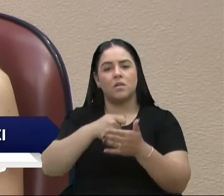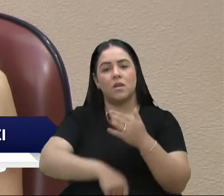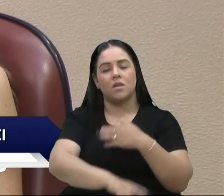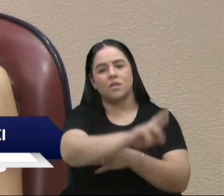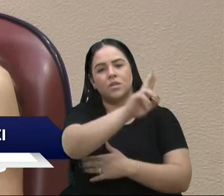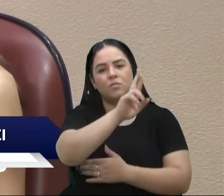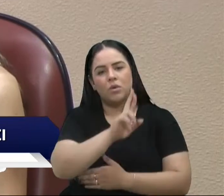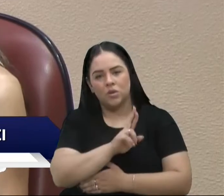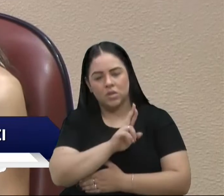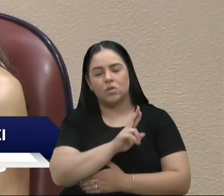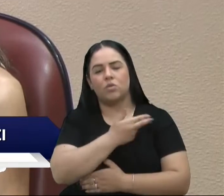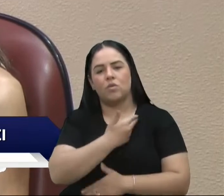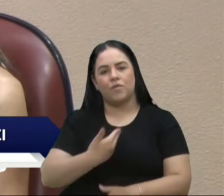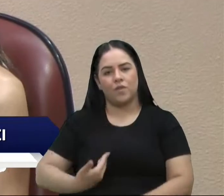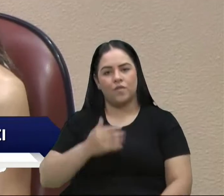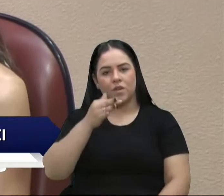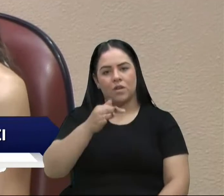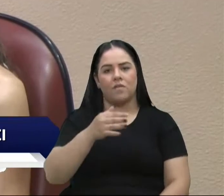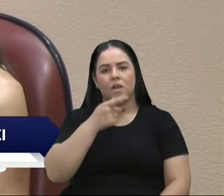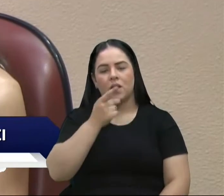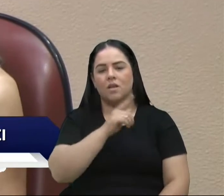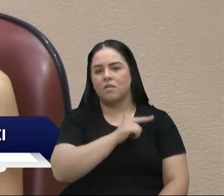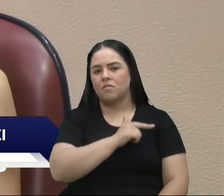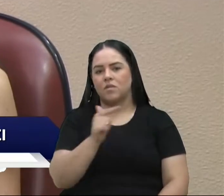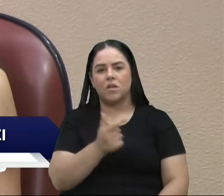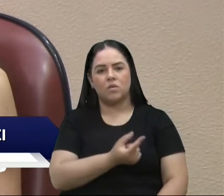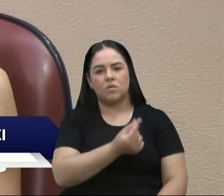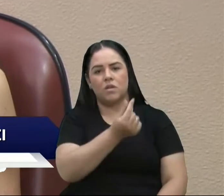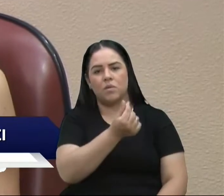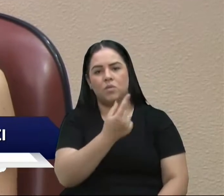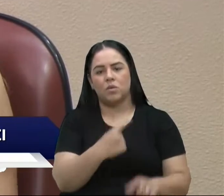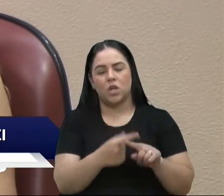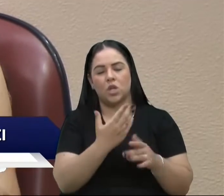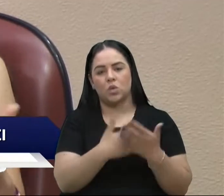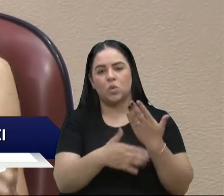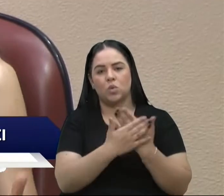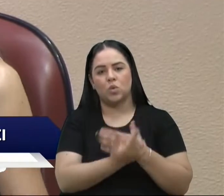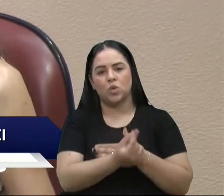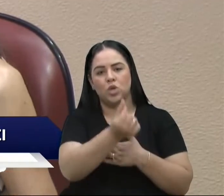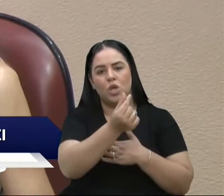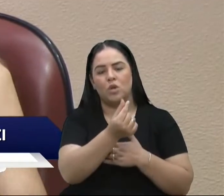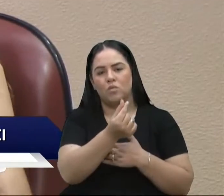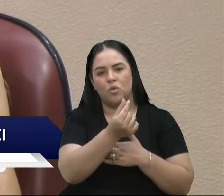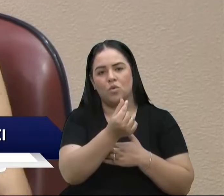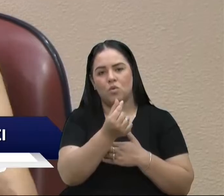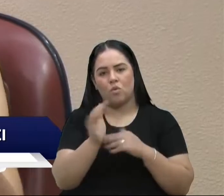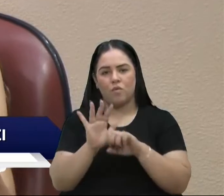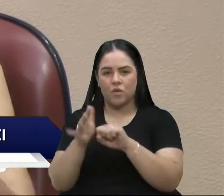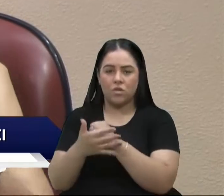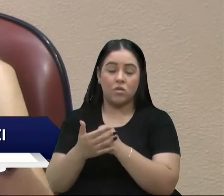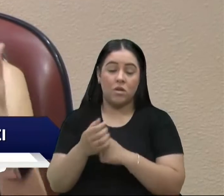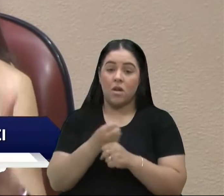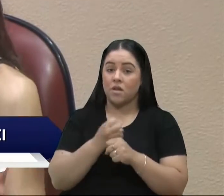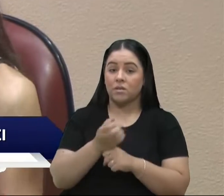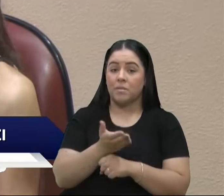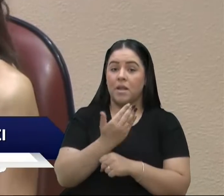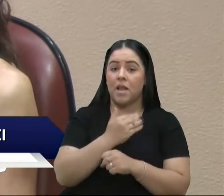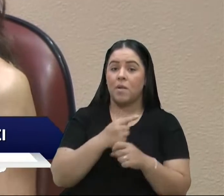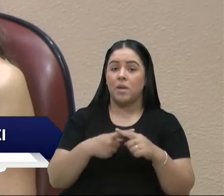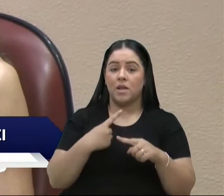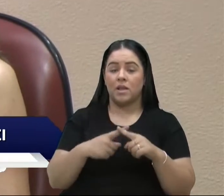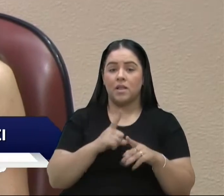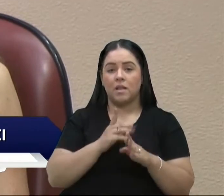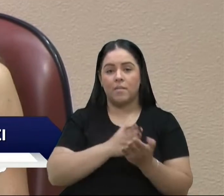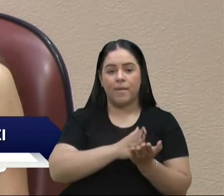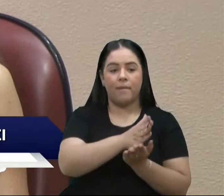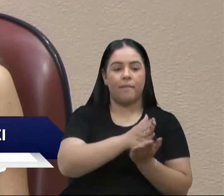governo federal: não temos orçamento, porque foi tudo destinado para o Covid. Nos anos anteriores, não tinha orçamento, porque tinham que destinar